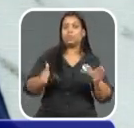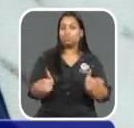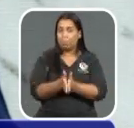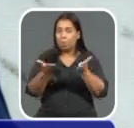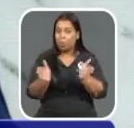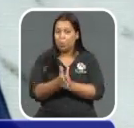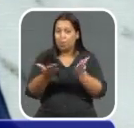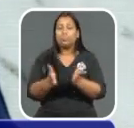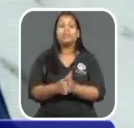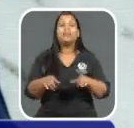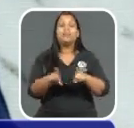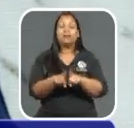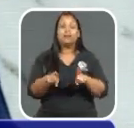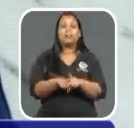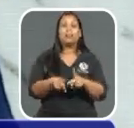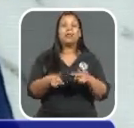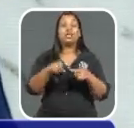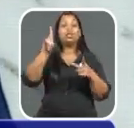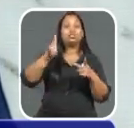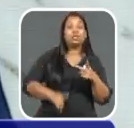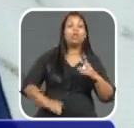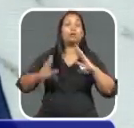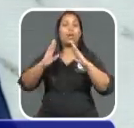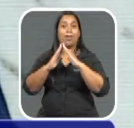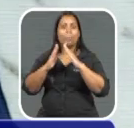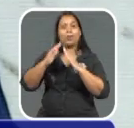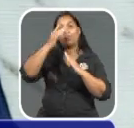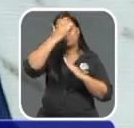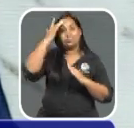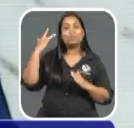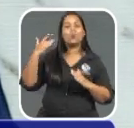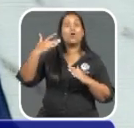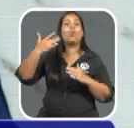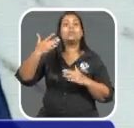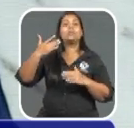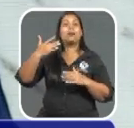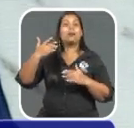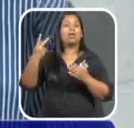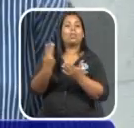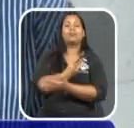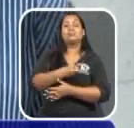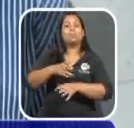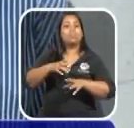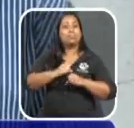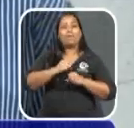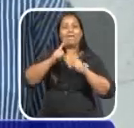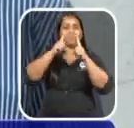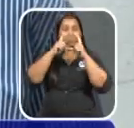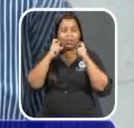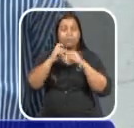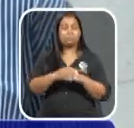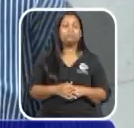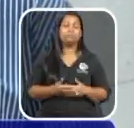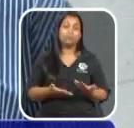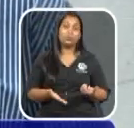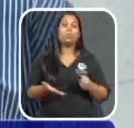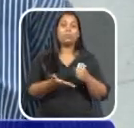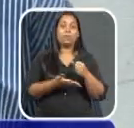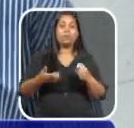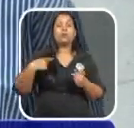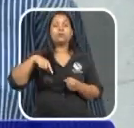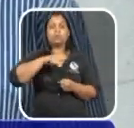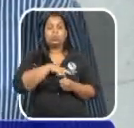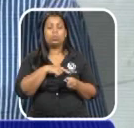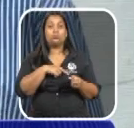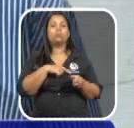carentes, né? E também a questão do direito à moradia para as pessoas vítimas de violência. Essa é uma base, um sustentáculo do nosso mandato, né?